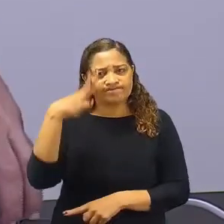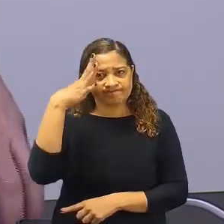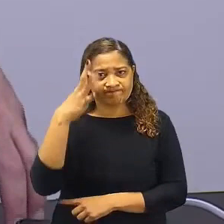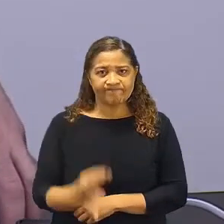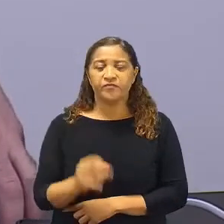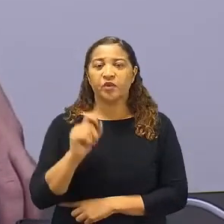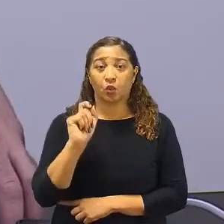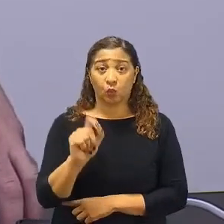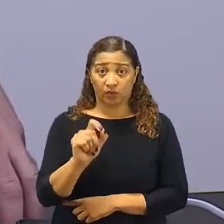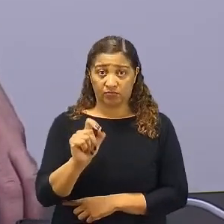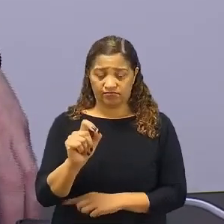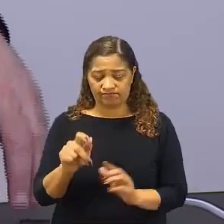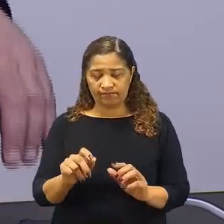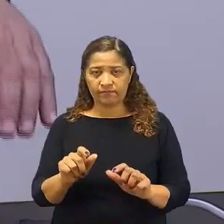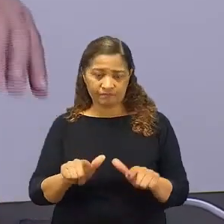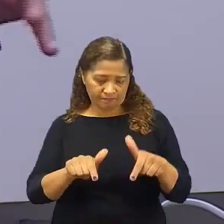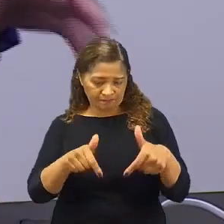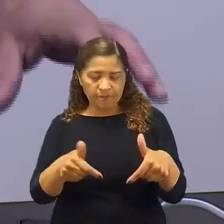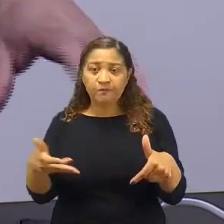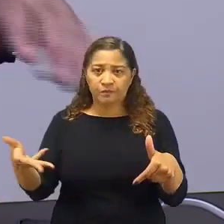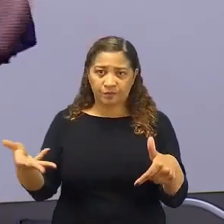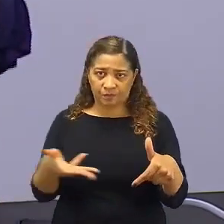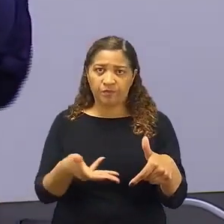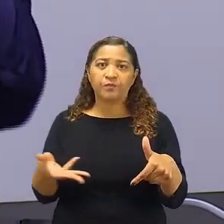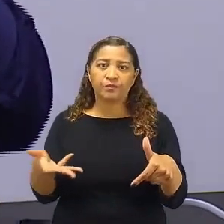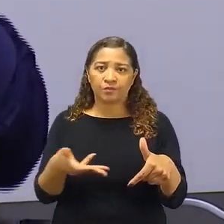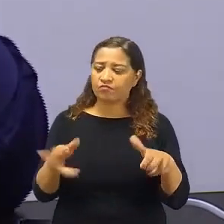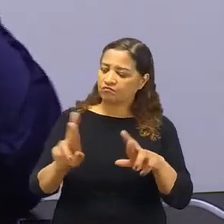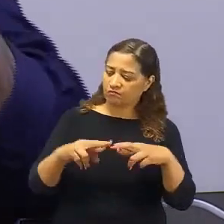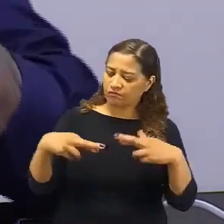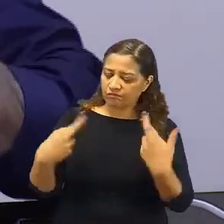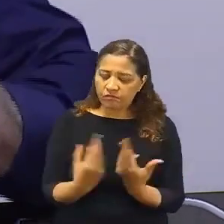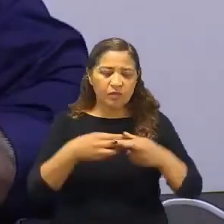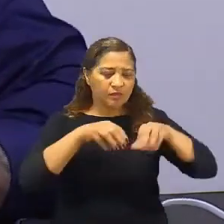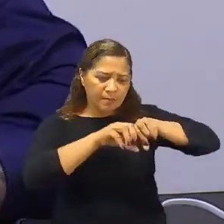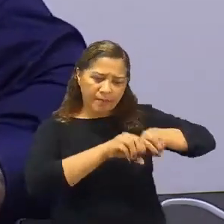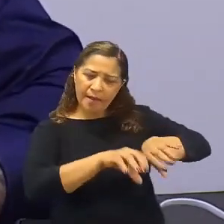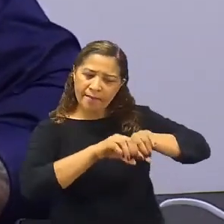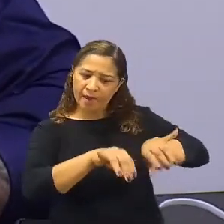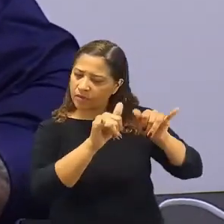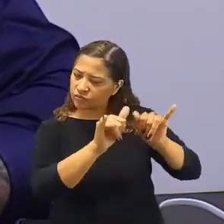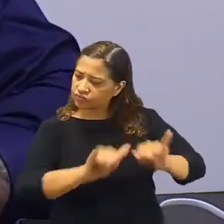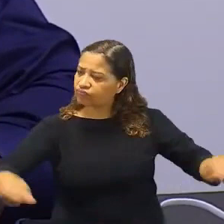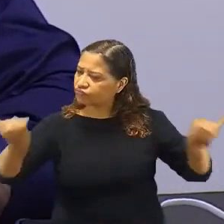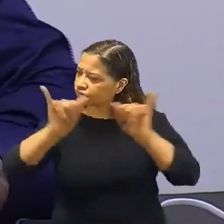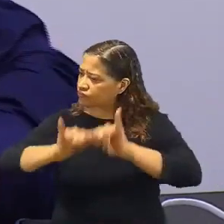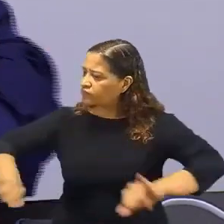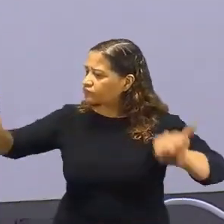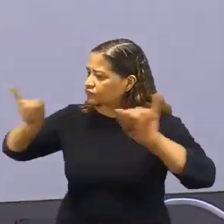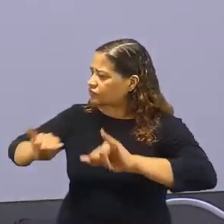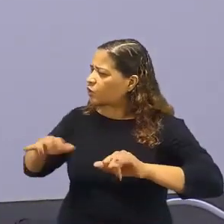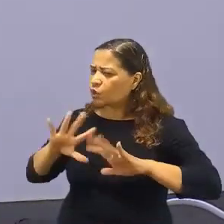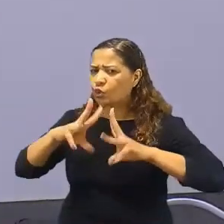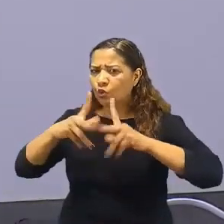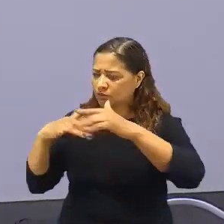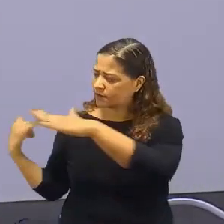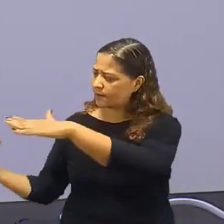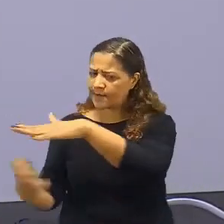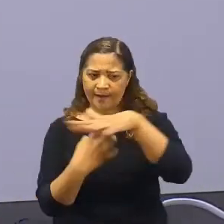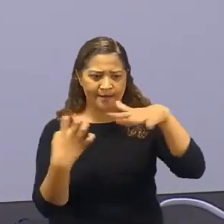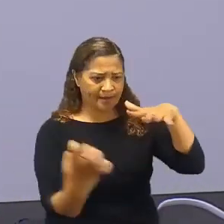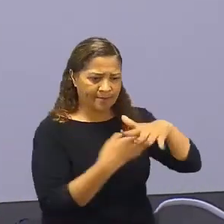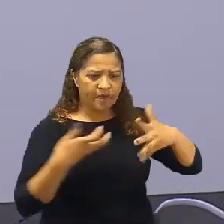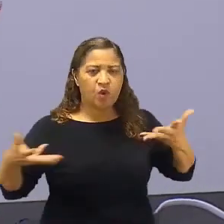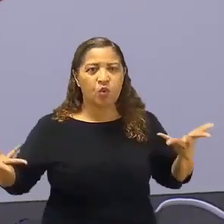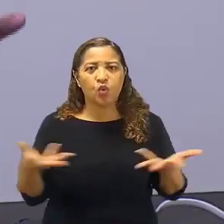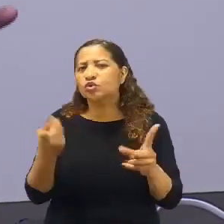esse simples ato de reunião, conscientização com todas as empresas que aqui estão, o